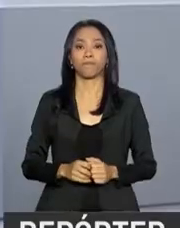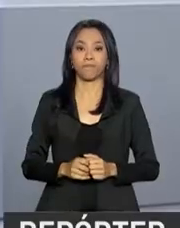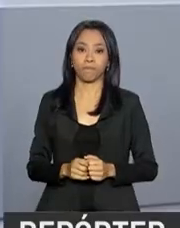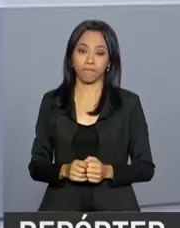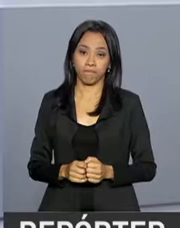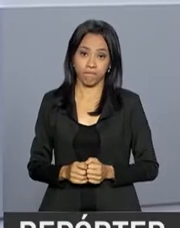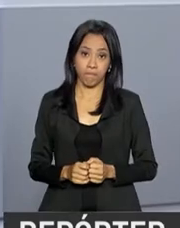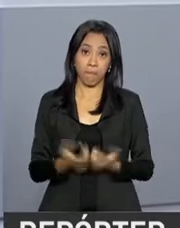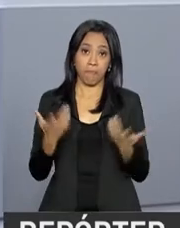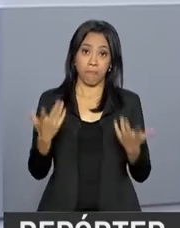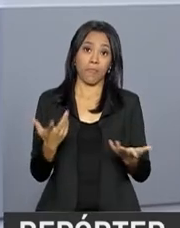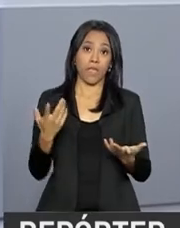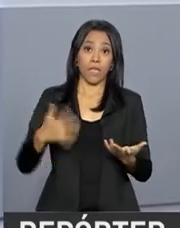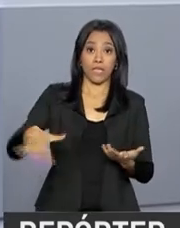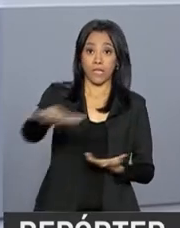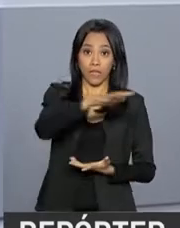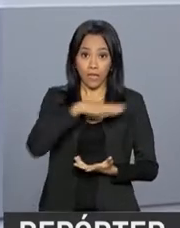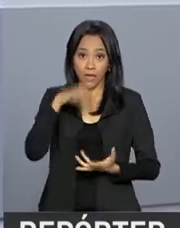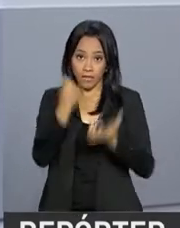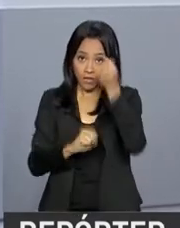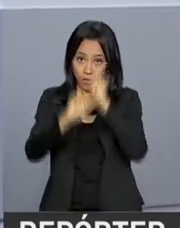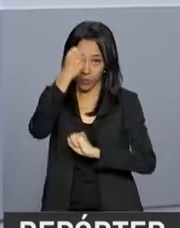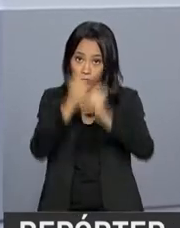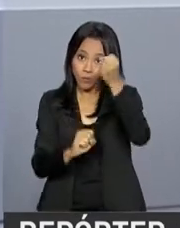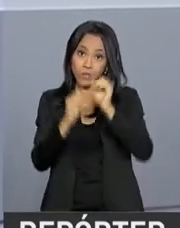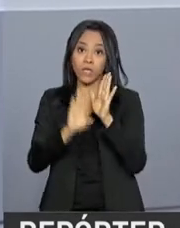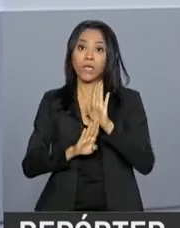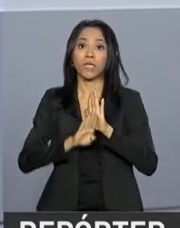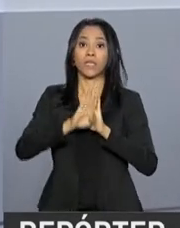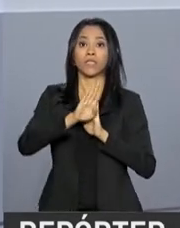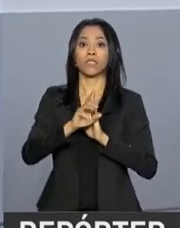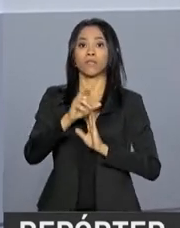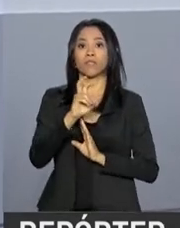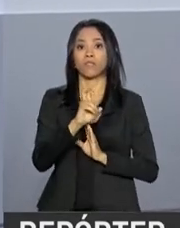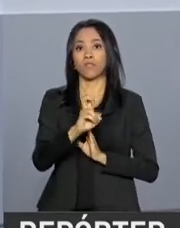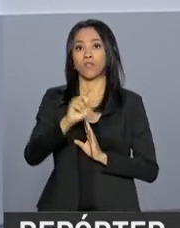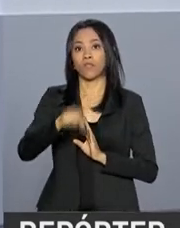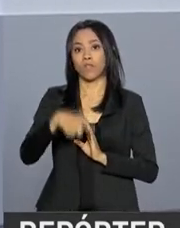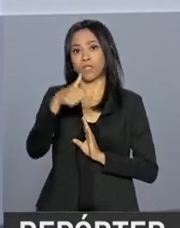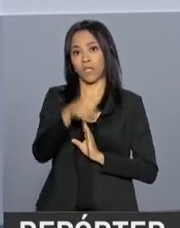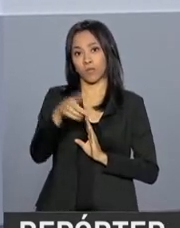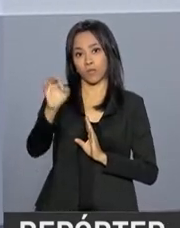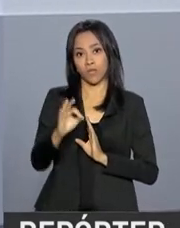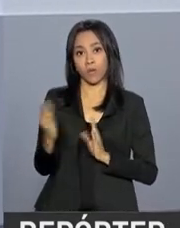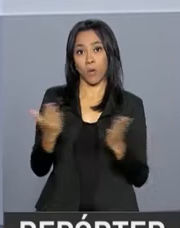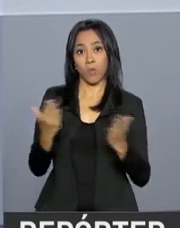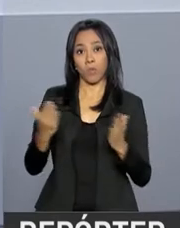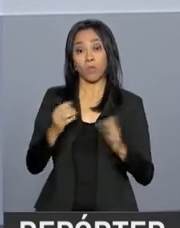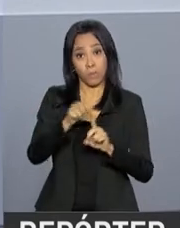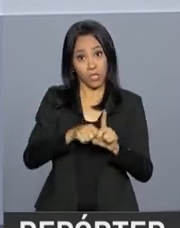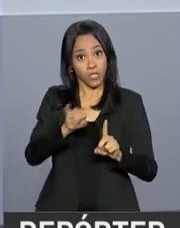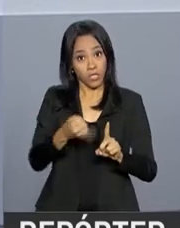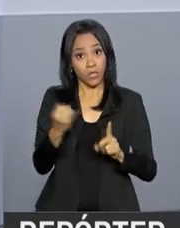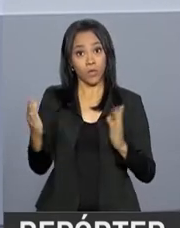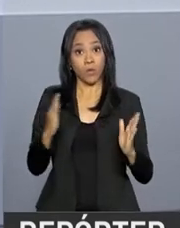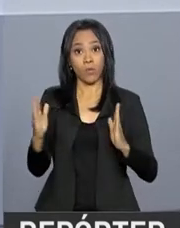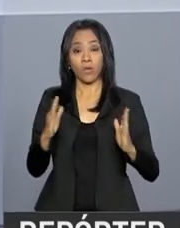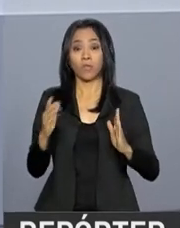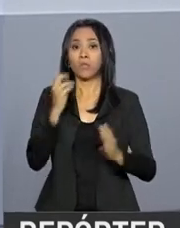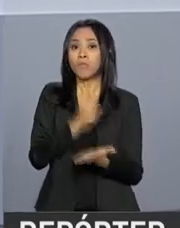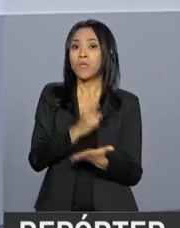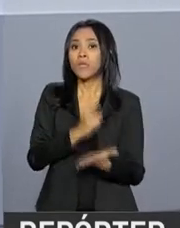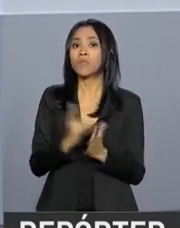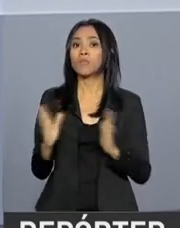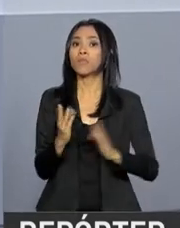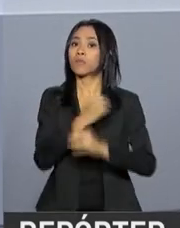a produção industrial cresceu 5,7 por cento em janeiro em comparação ao mesmo período do ano passado o resultado